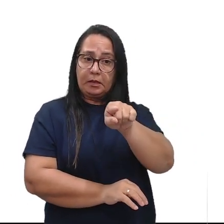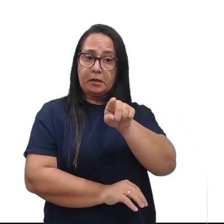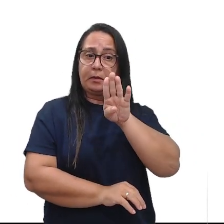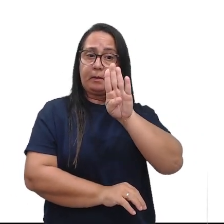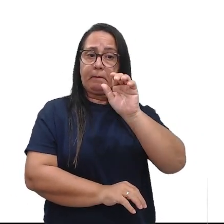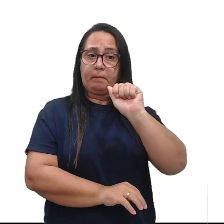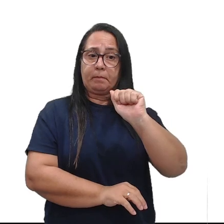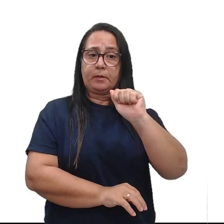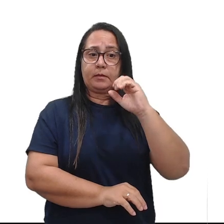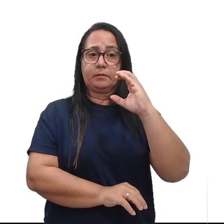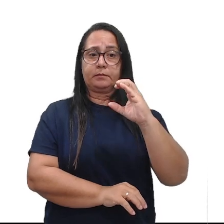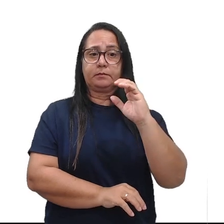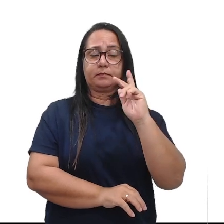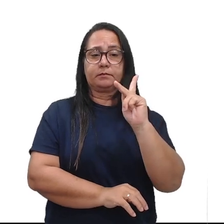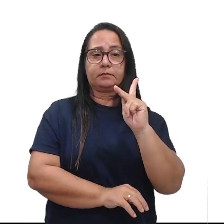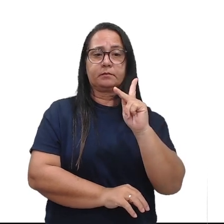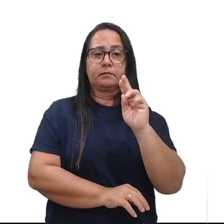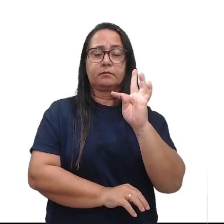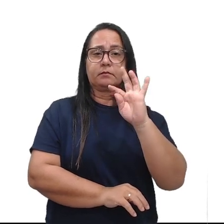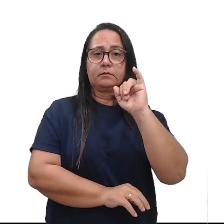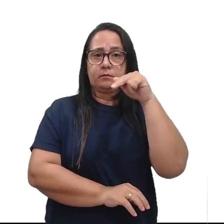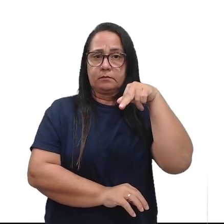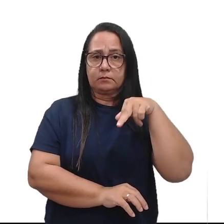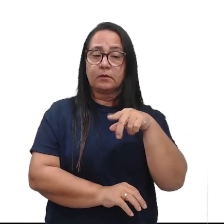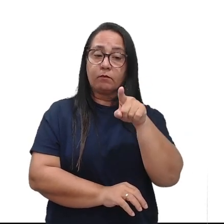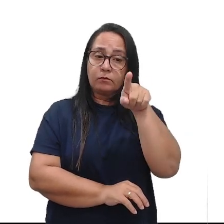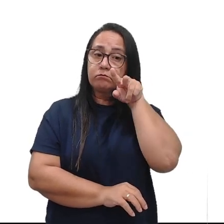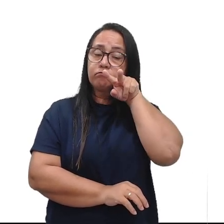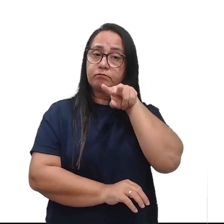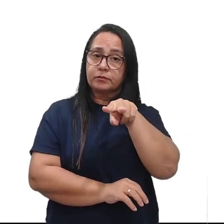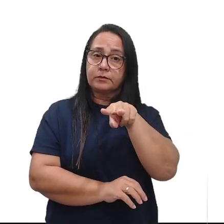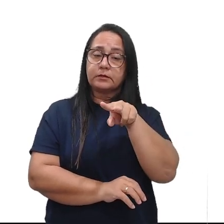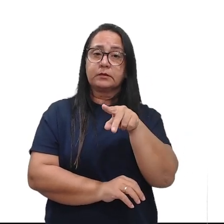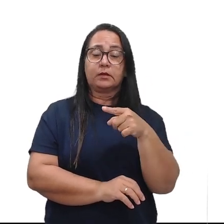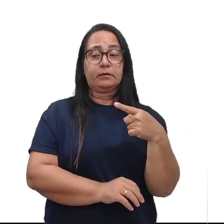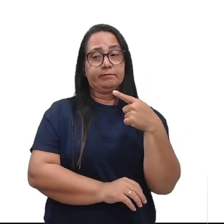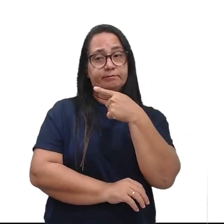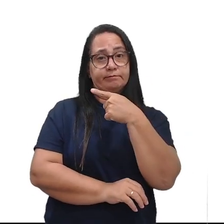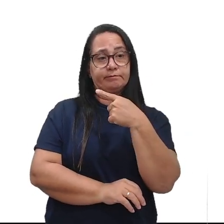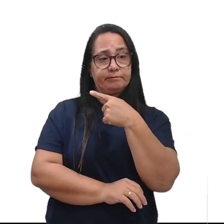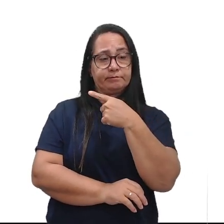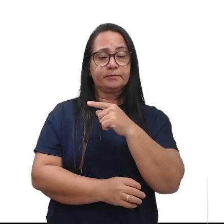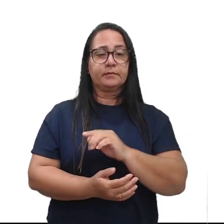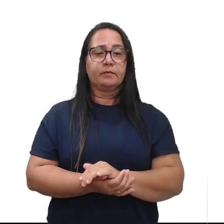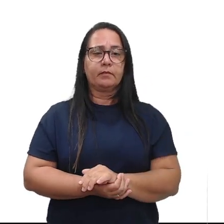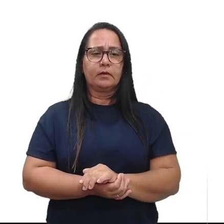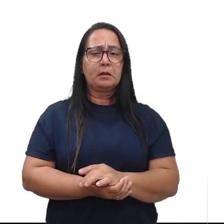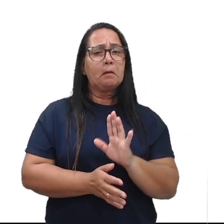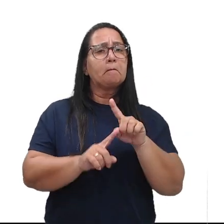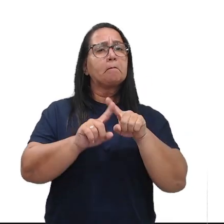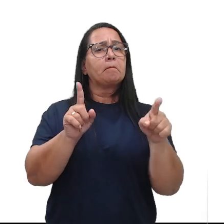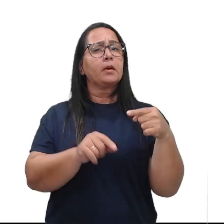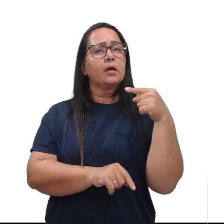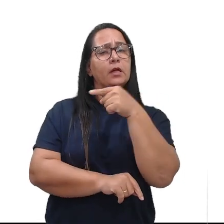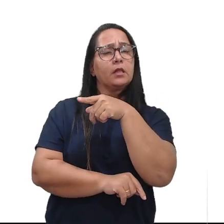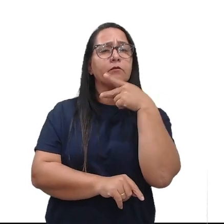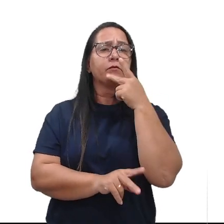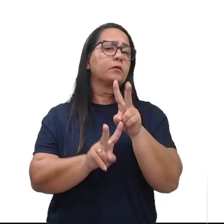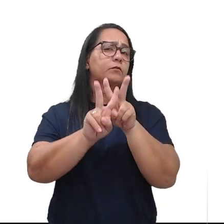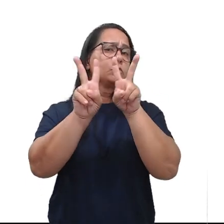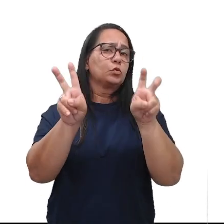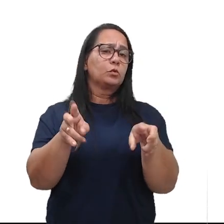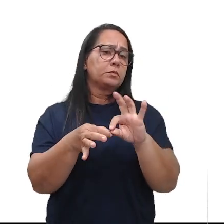Bakhtin. É esse que está aí na imagem que vocês estão vendo do lado esquerdo da tela. E o que é que Bakhtin dizia sobre